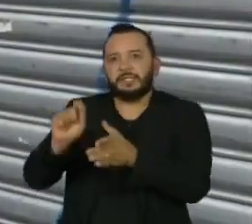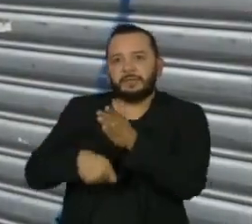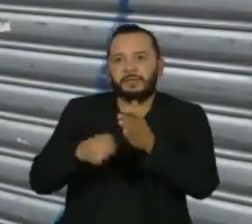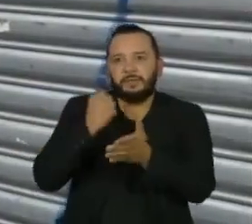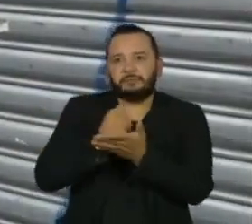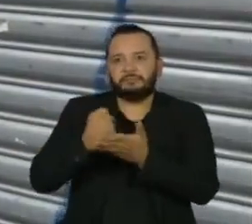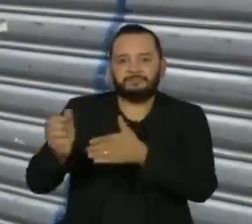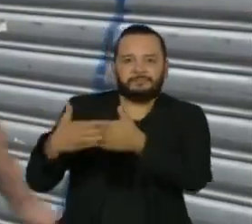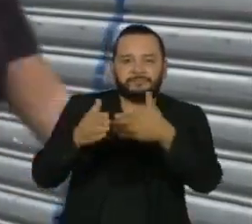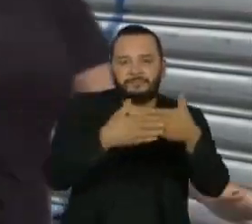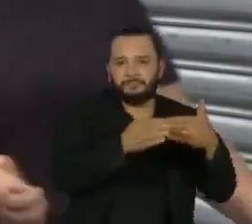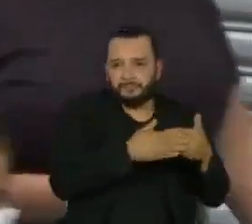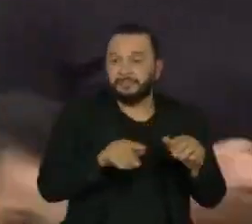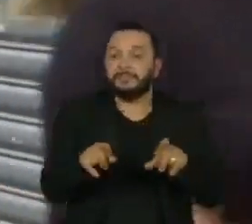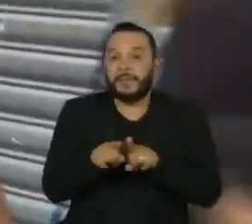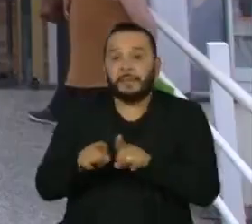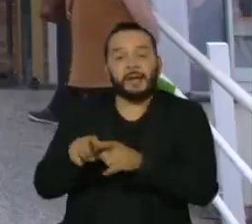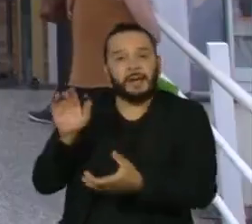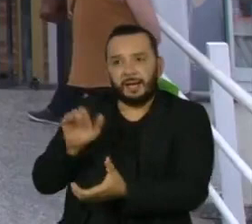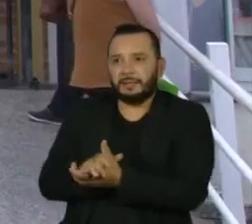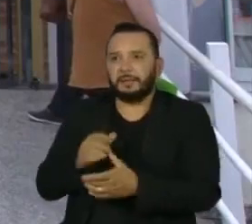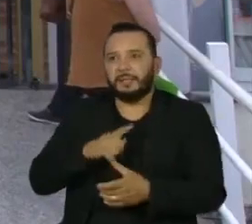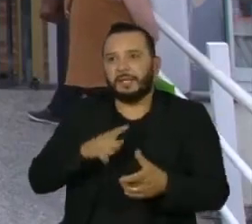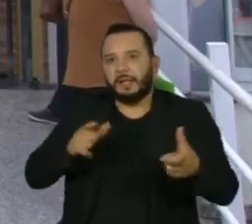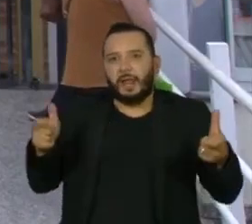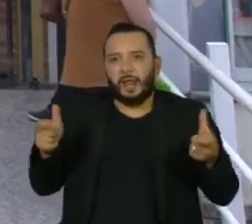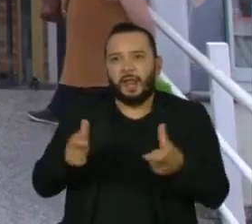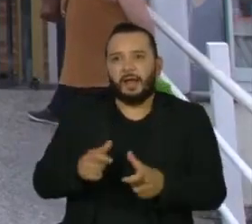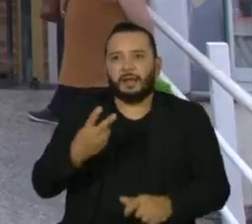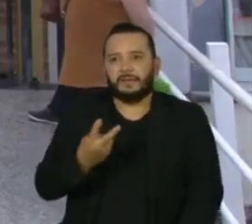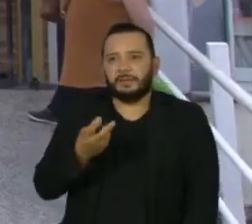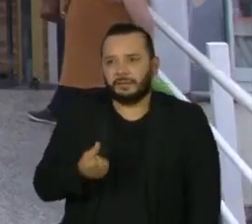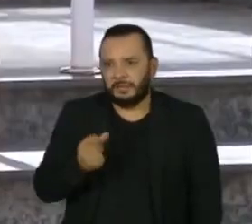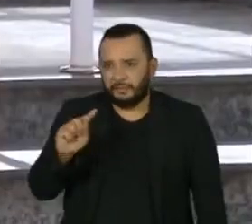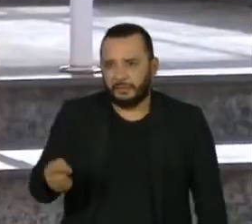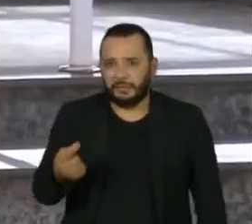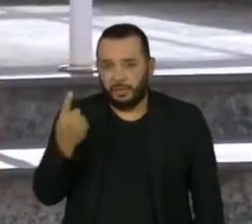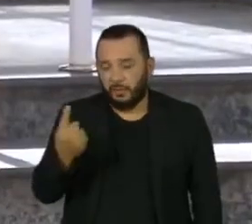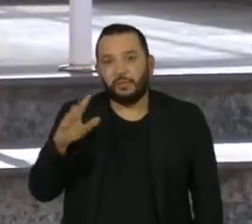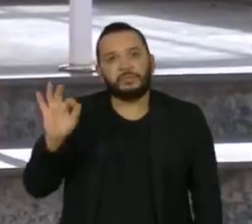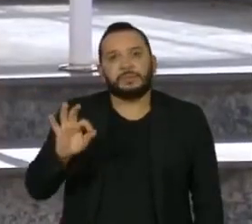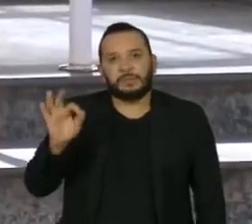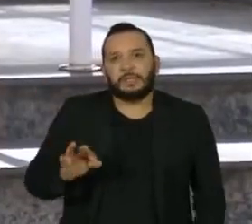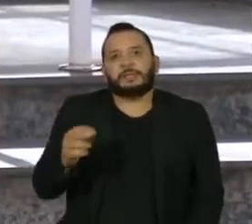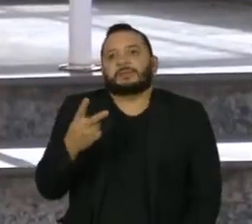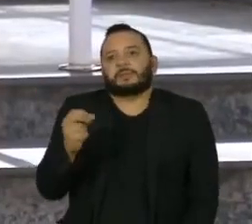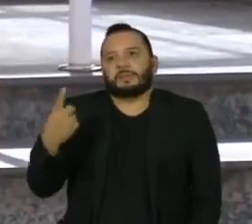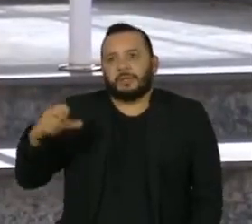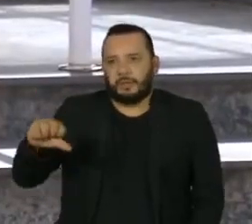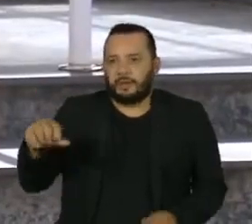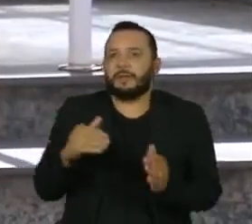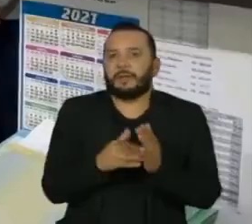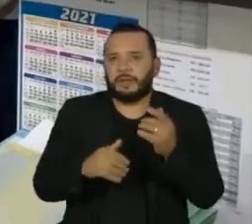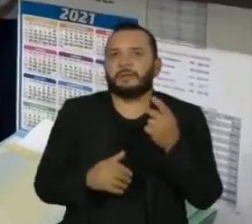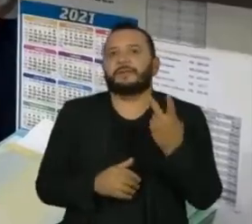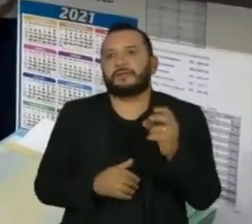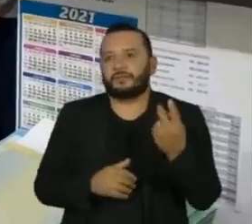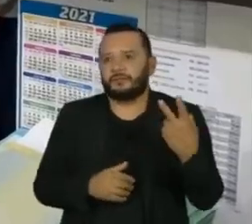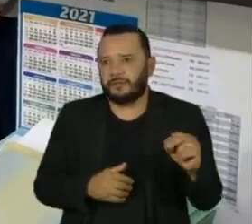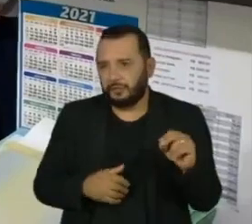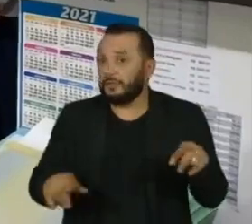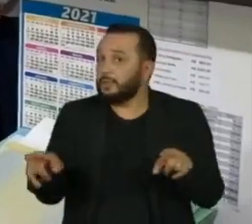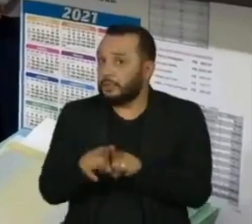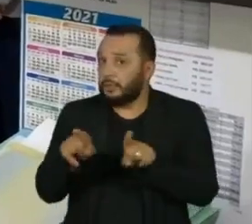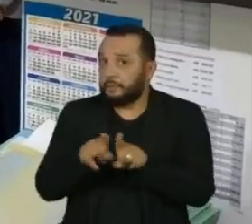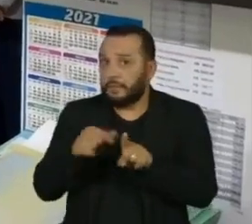maior queda histórica no número de casamentos, com redução de 26,1% entre 2019 e 2020. Os